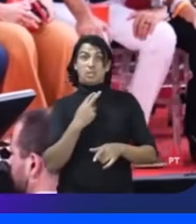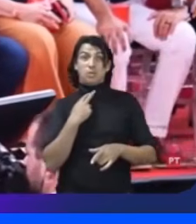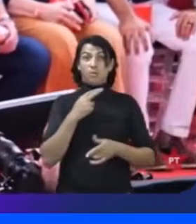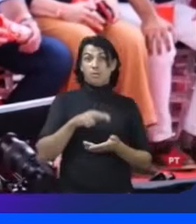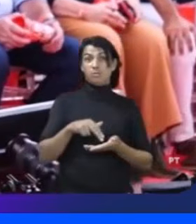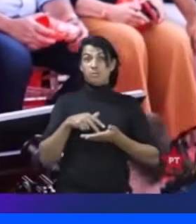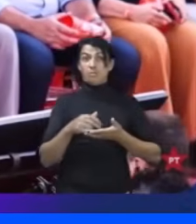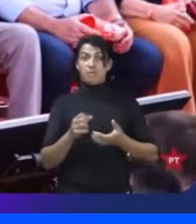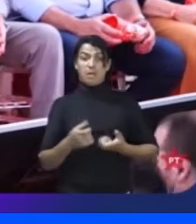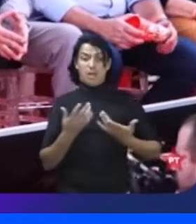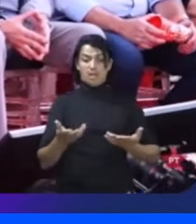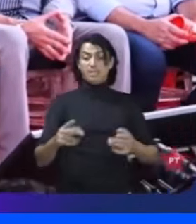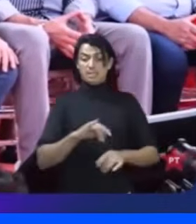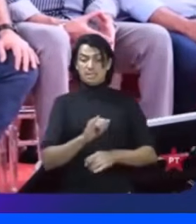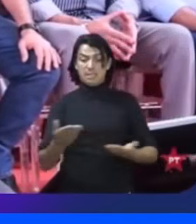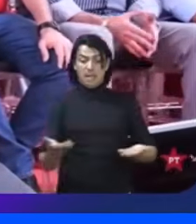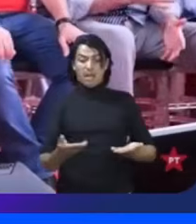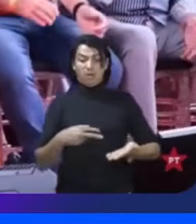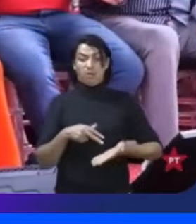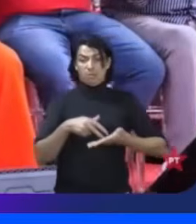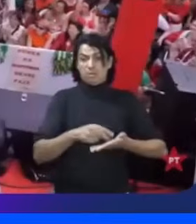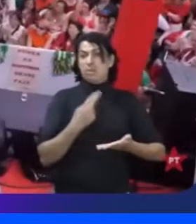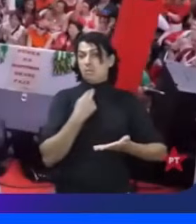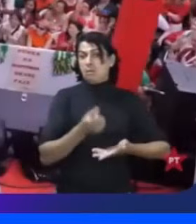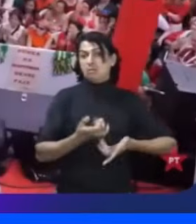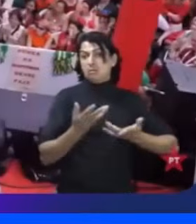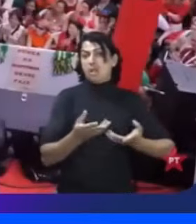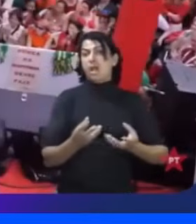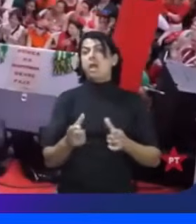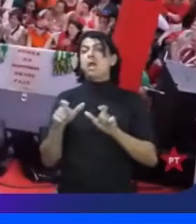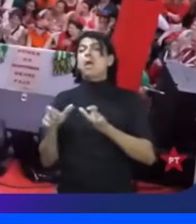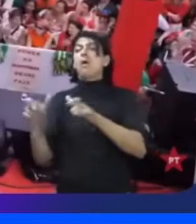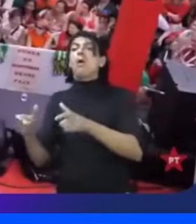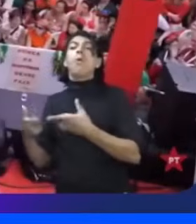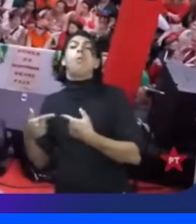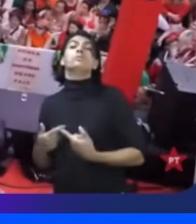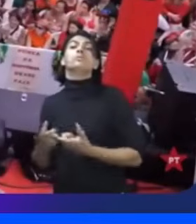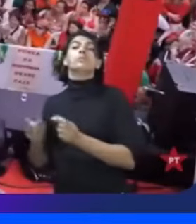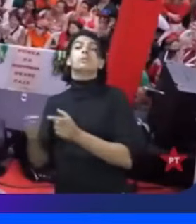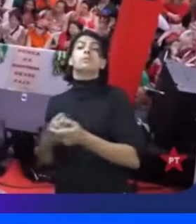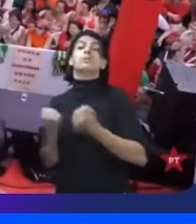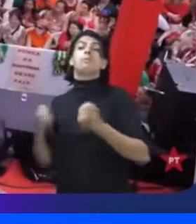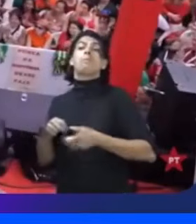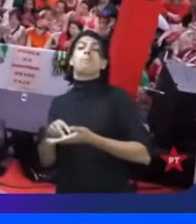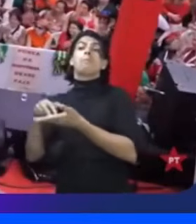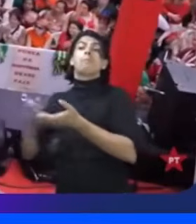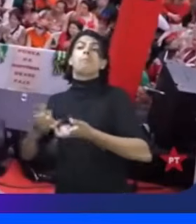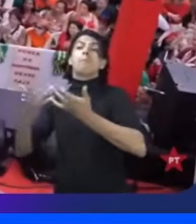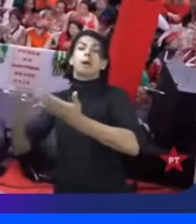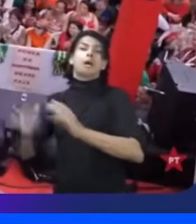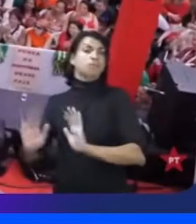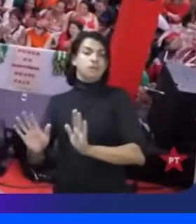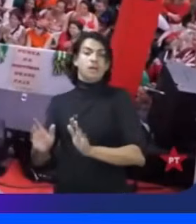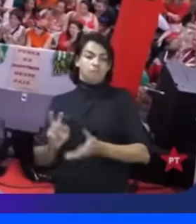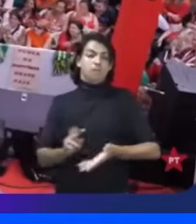vou falar? Se eu não posso falar aqui. Eu tenho que falar para vocês.